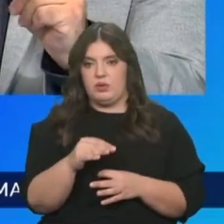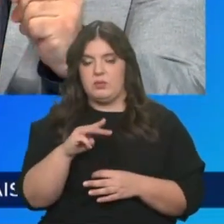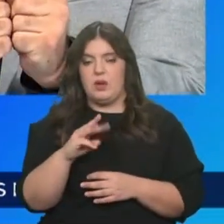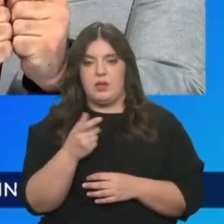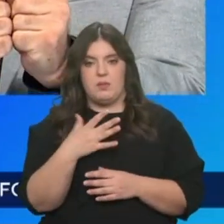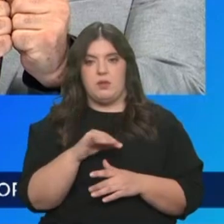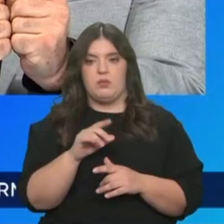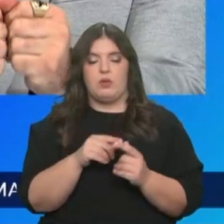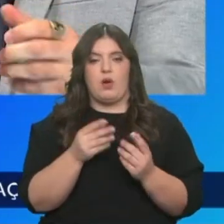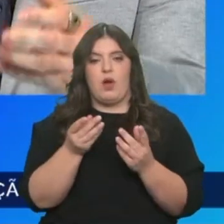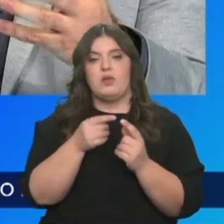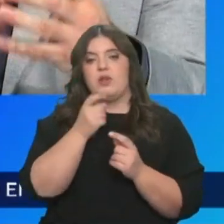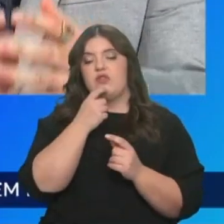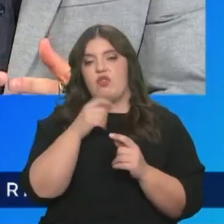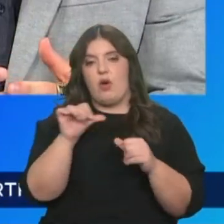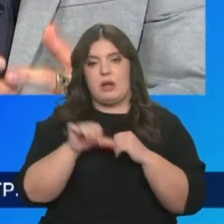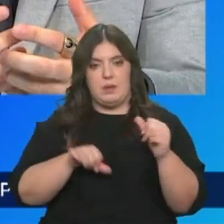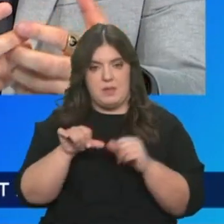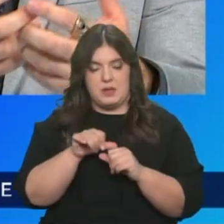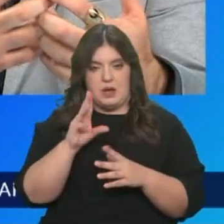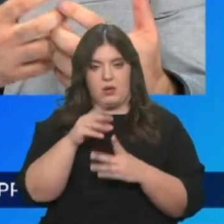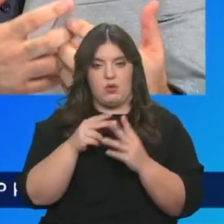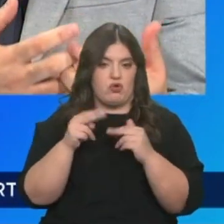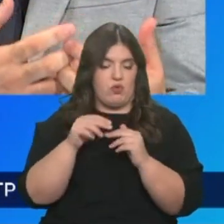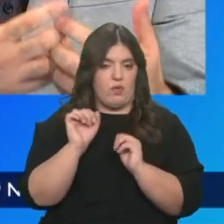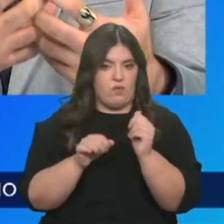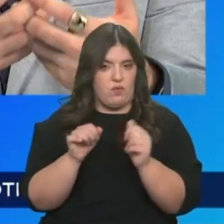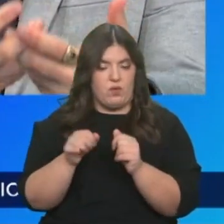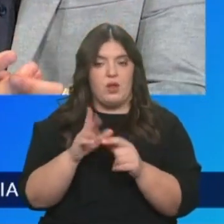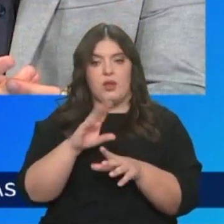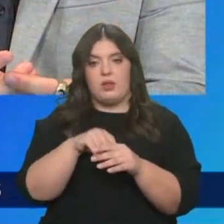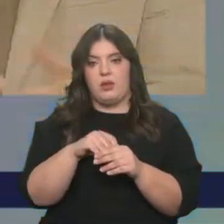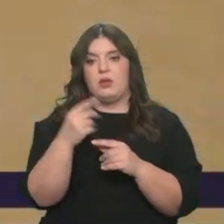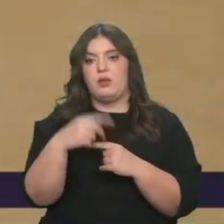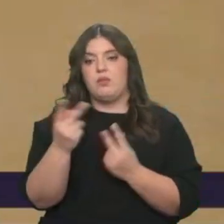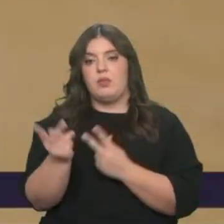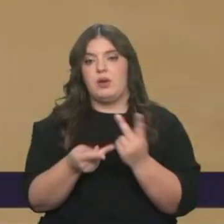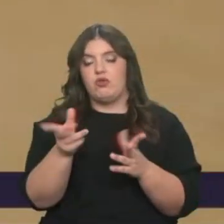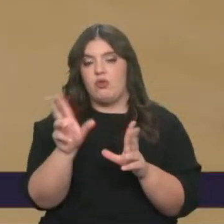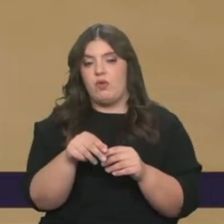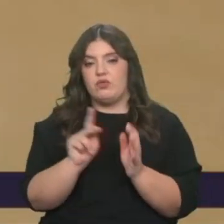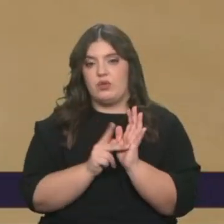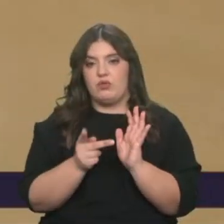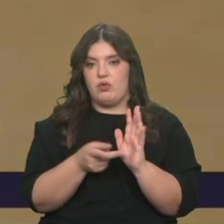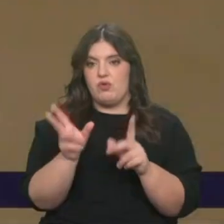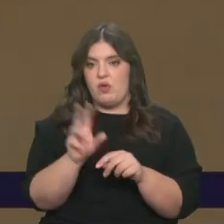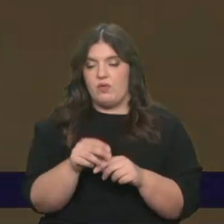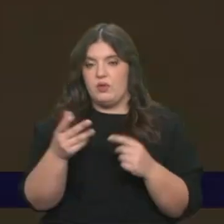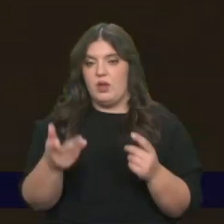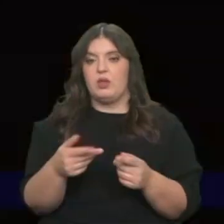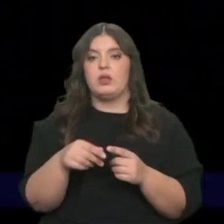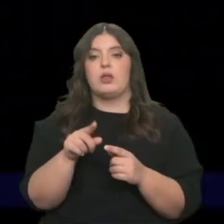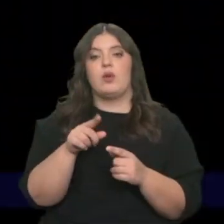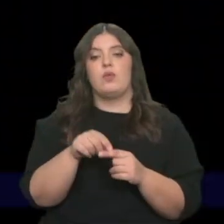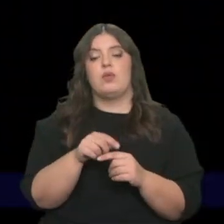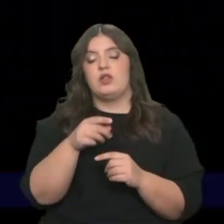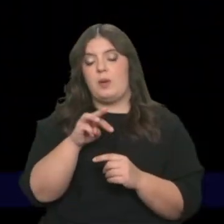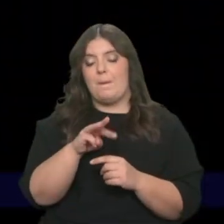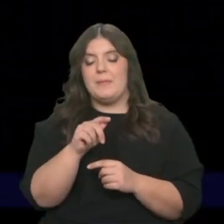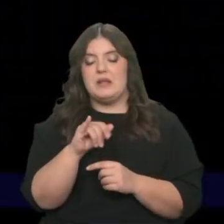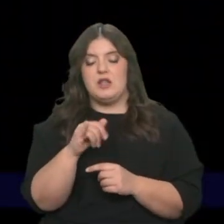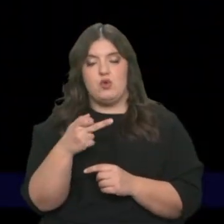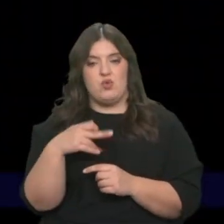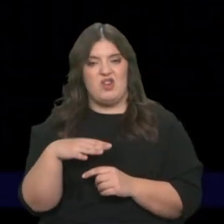devido à sua constituição geoquímica e que agora teve uma nova análise com as novas tecnologias. E então, neste meteorito